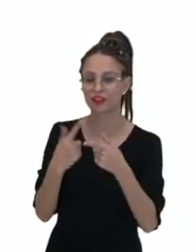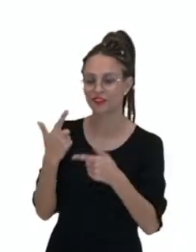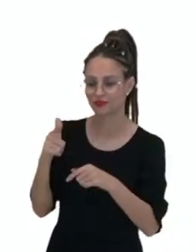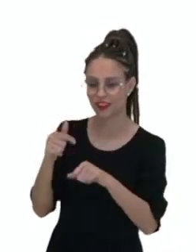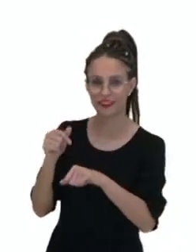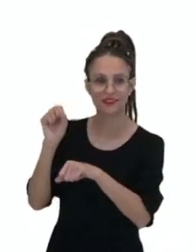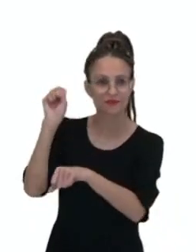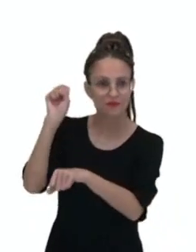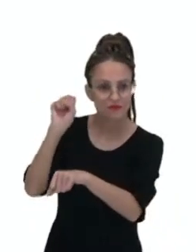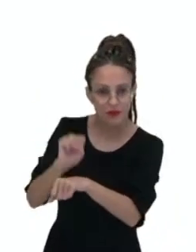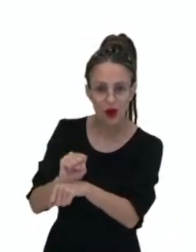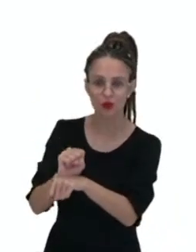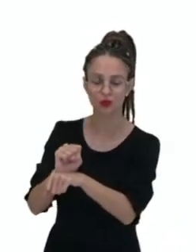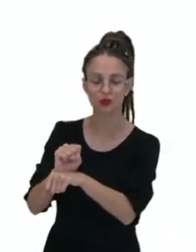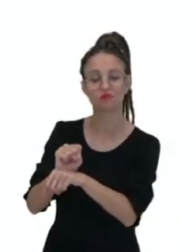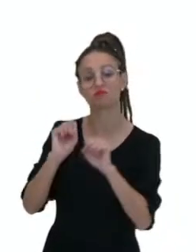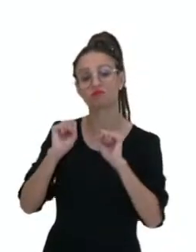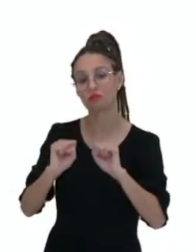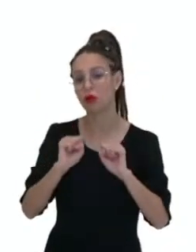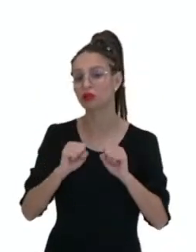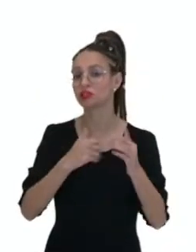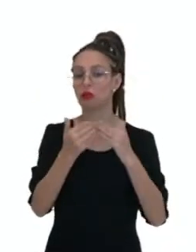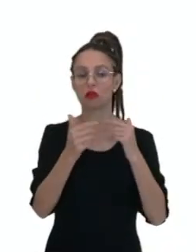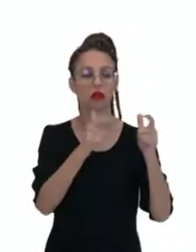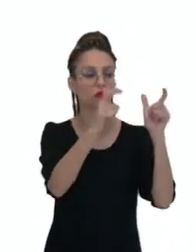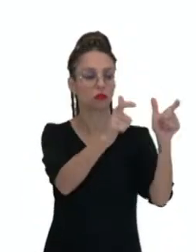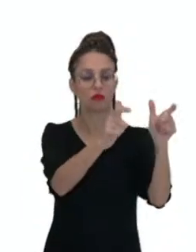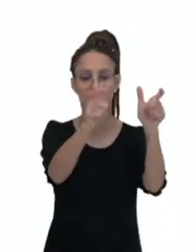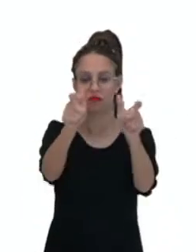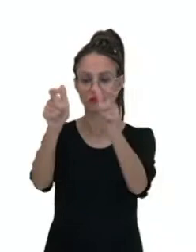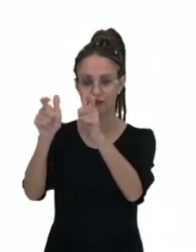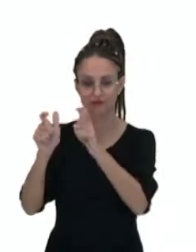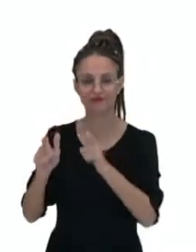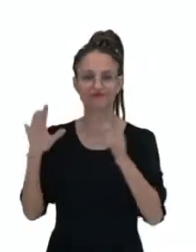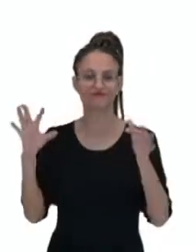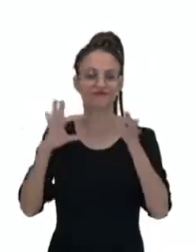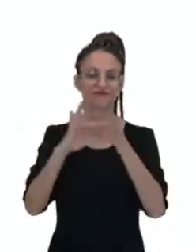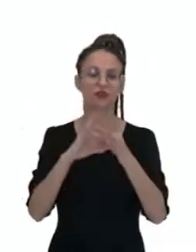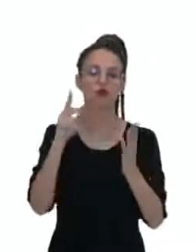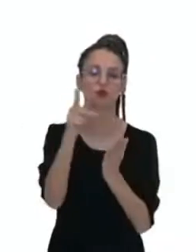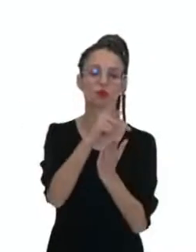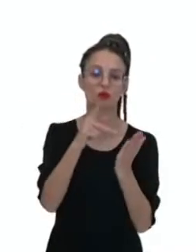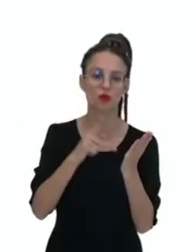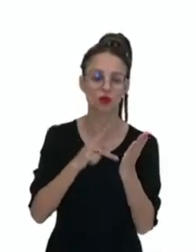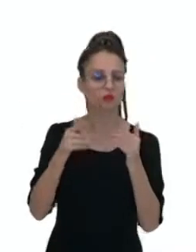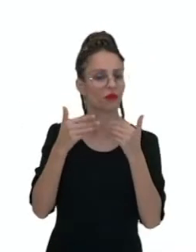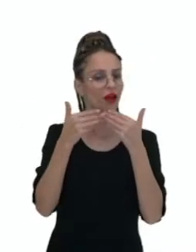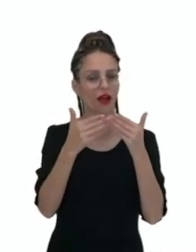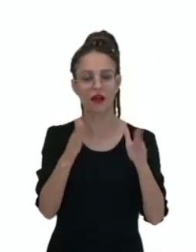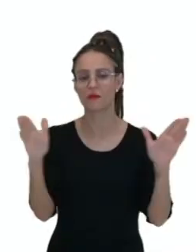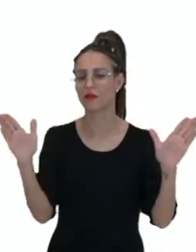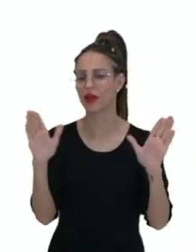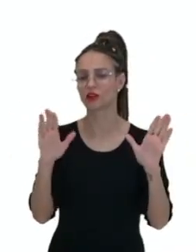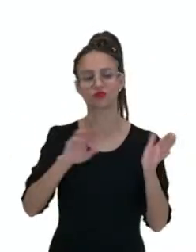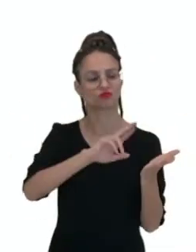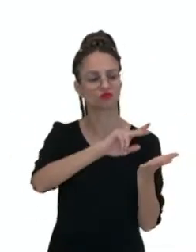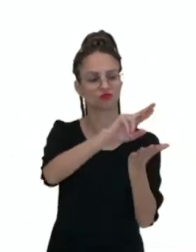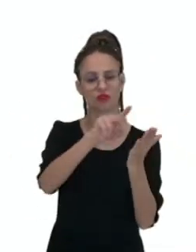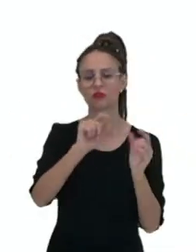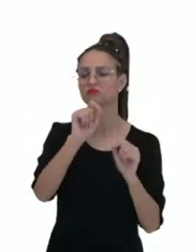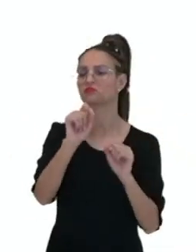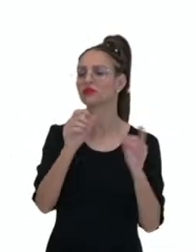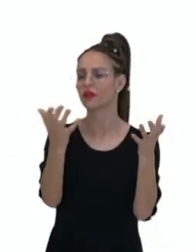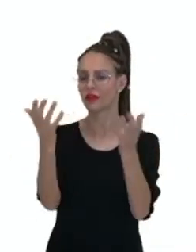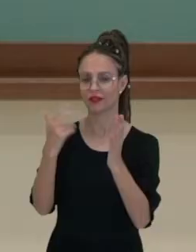porto, podem pousar em qualquer lugar, colaborando com a ideia de que o poema encontra-se aberto a várias leituras. Será que é